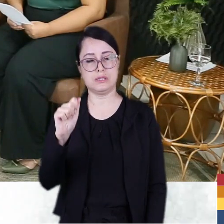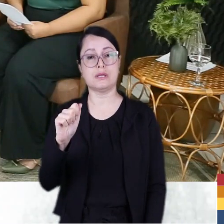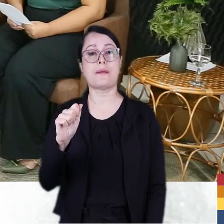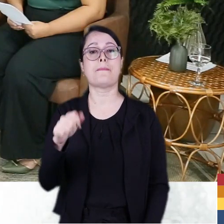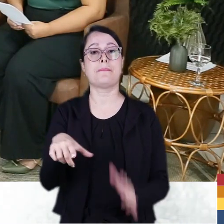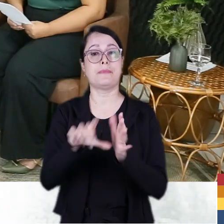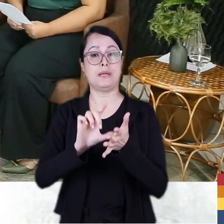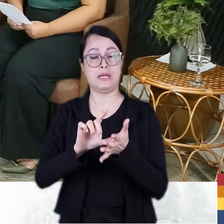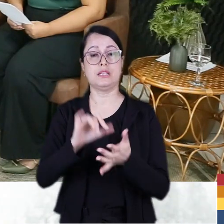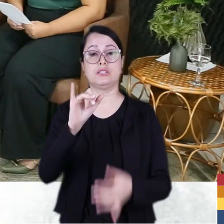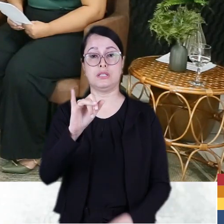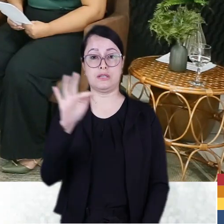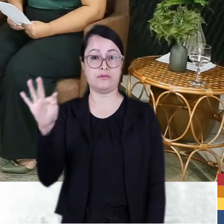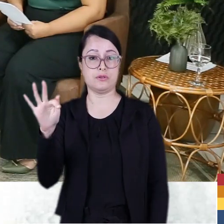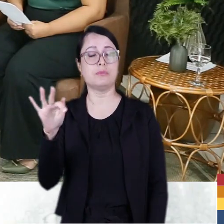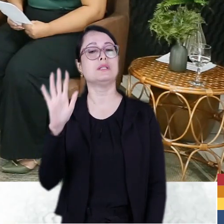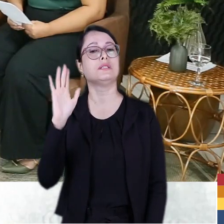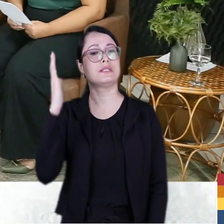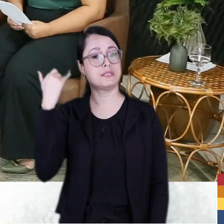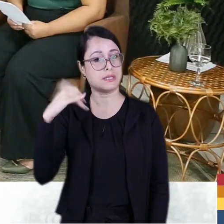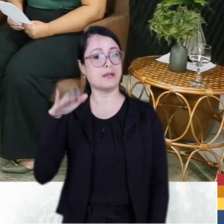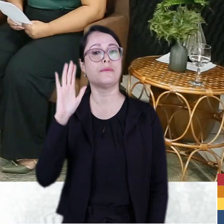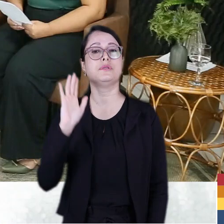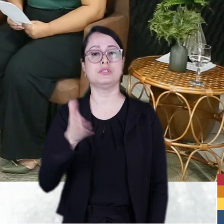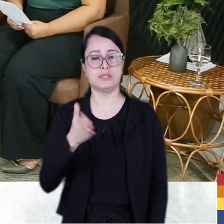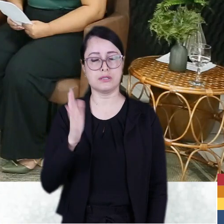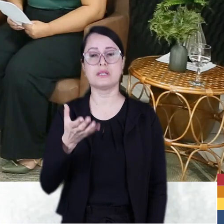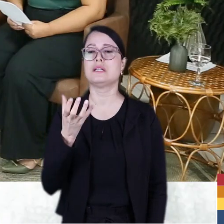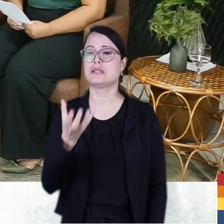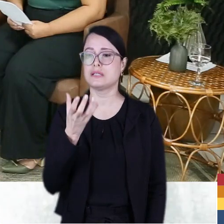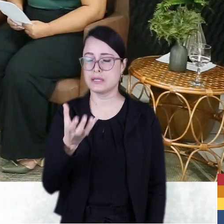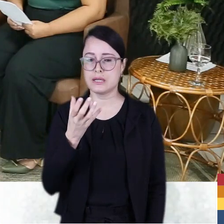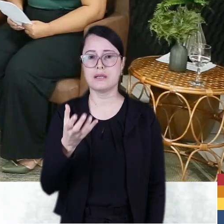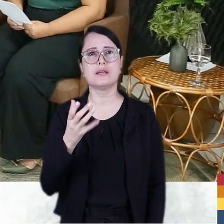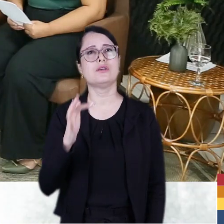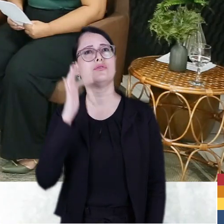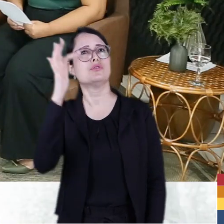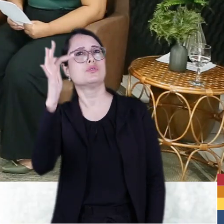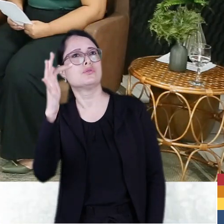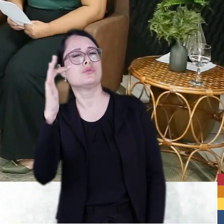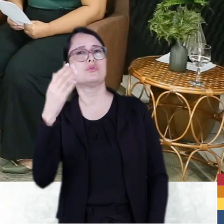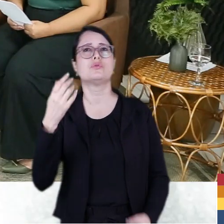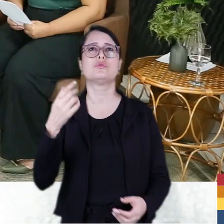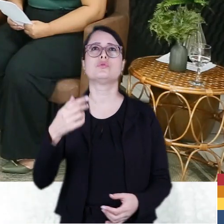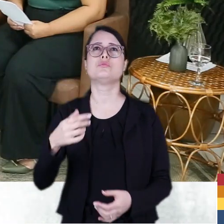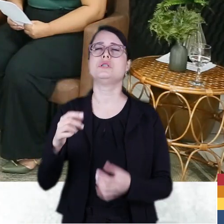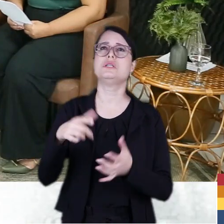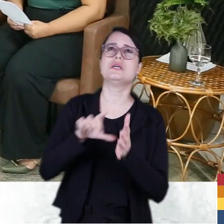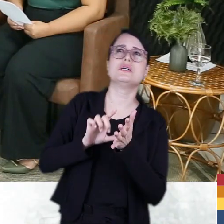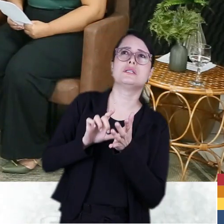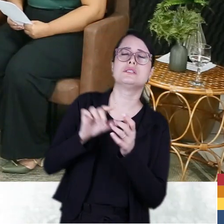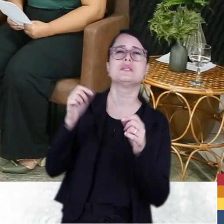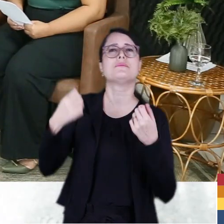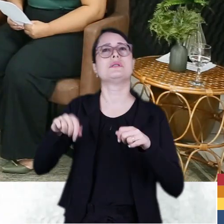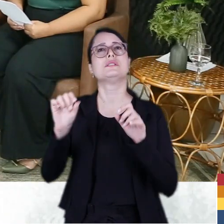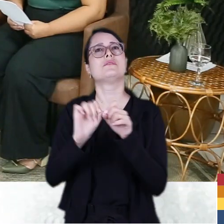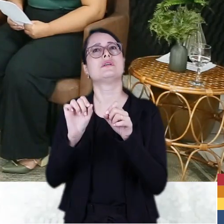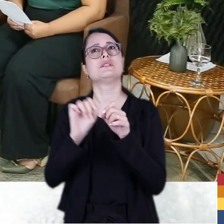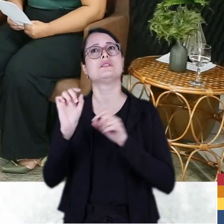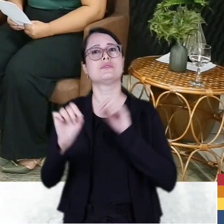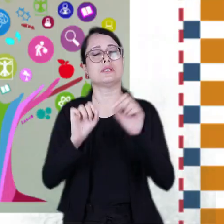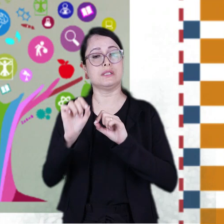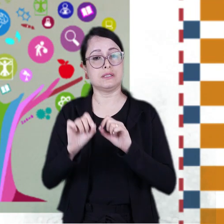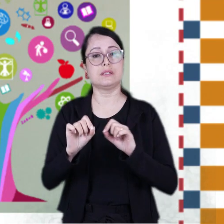Assim, para os itinerários formativos, há previsão de etapas executivas da escolha, né, e para essa oferta também,